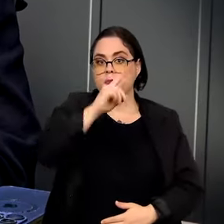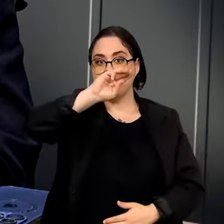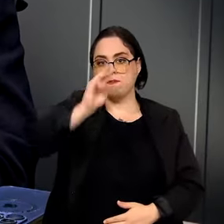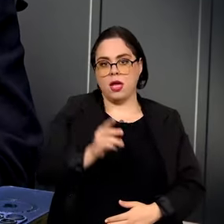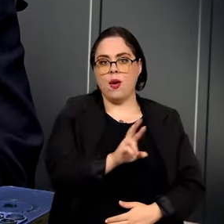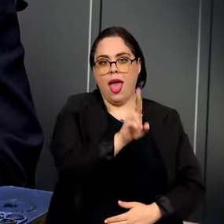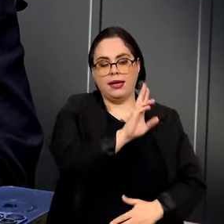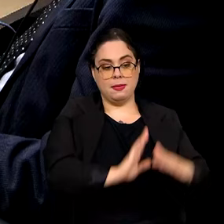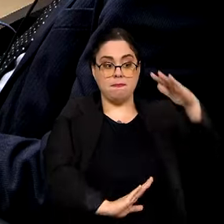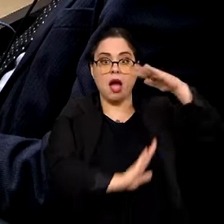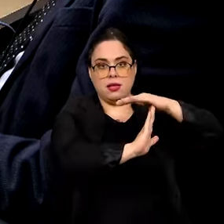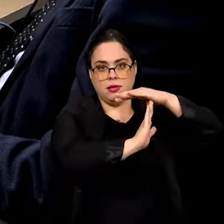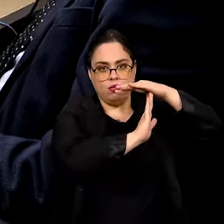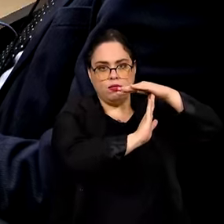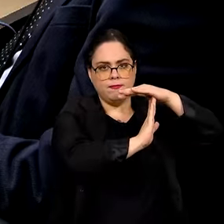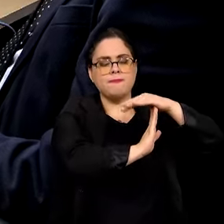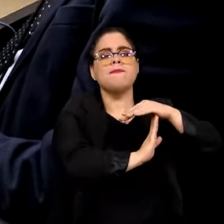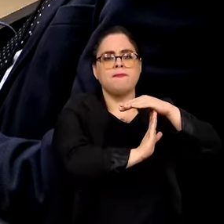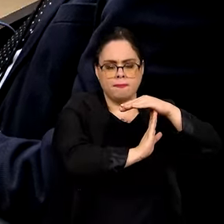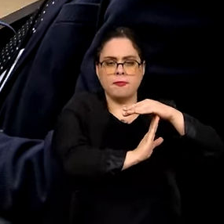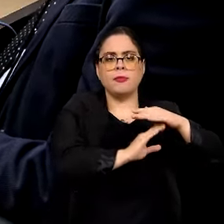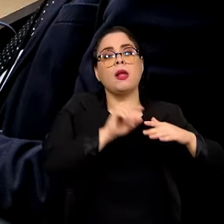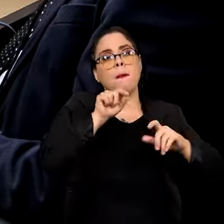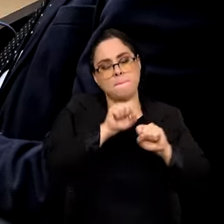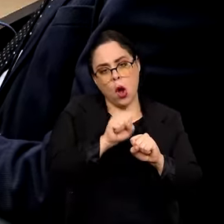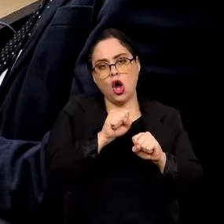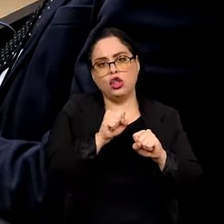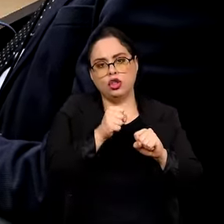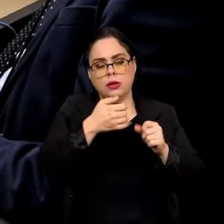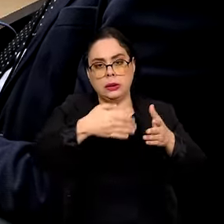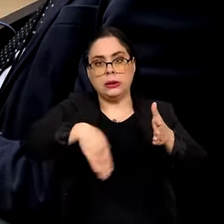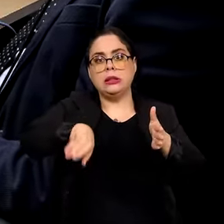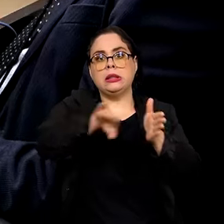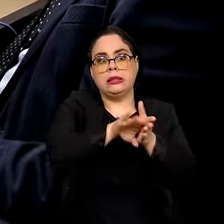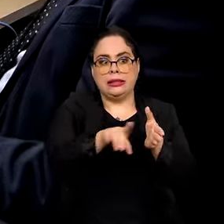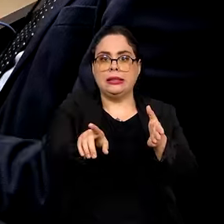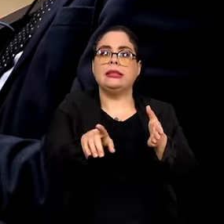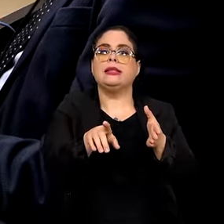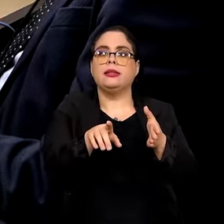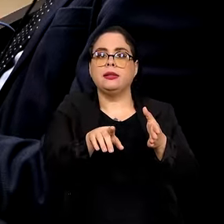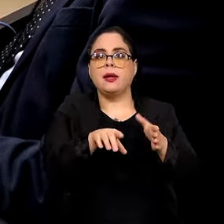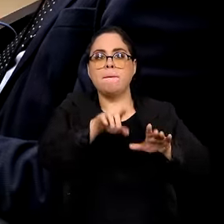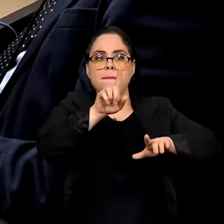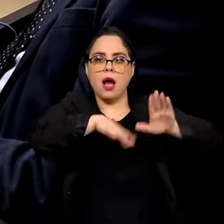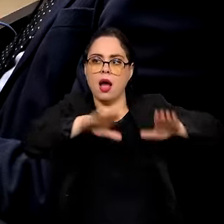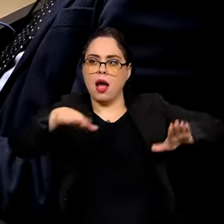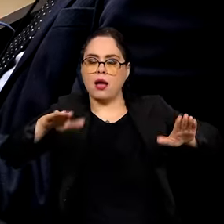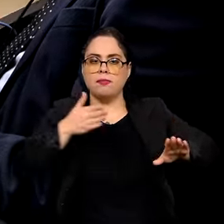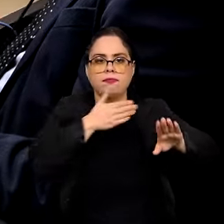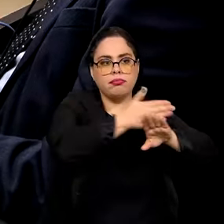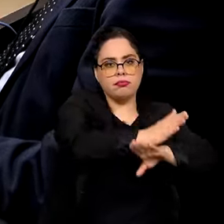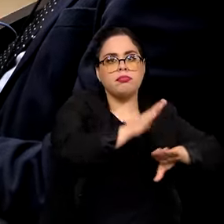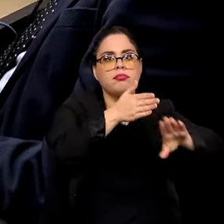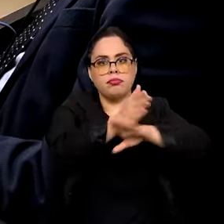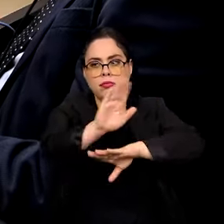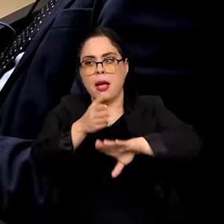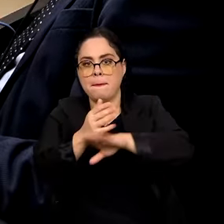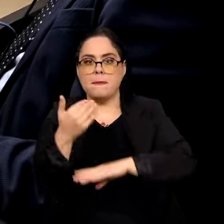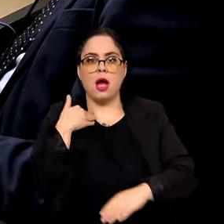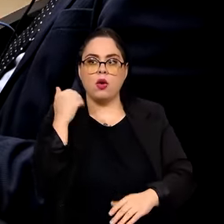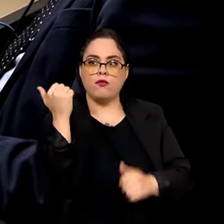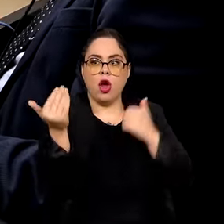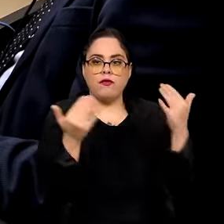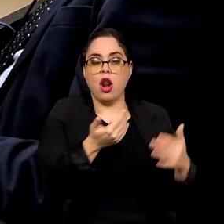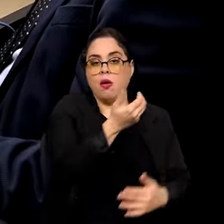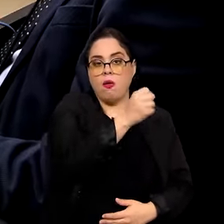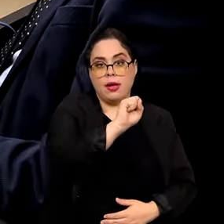1.000 é o máximo e eles podem chegar ao individamente nas outras instituições até R